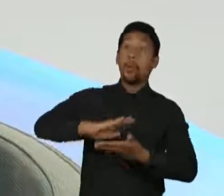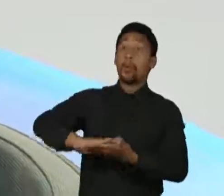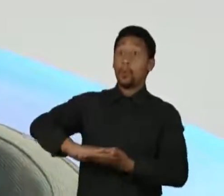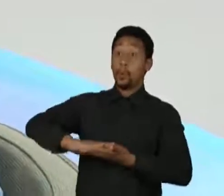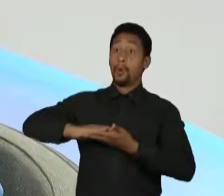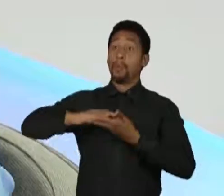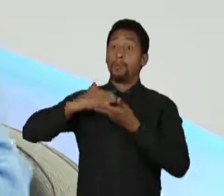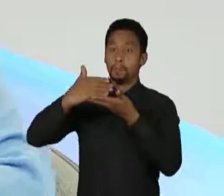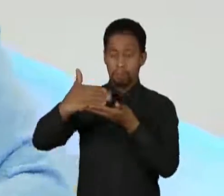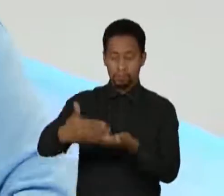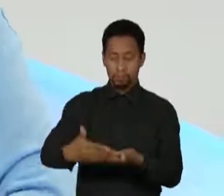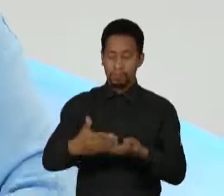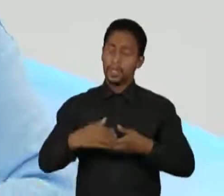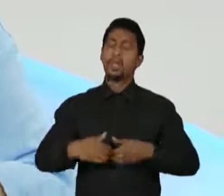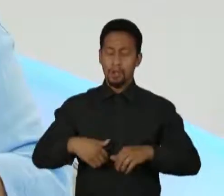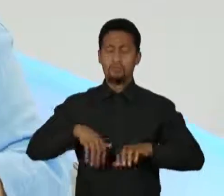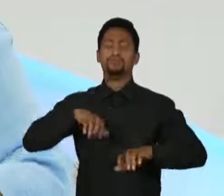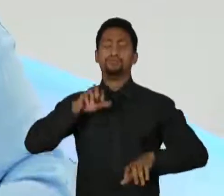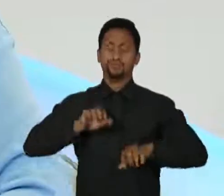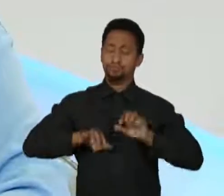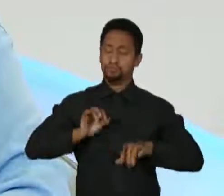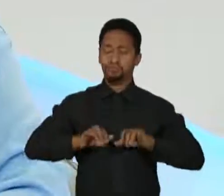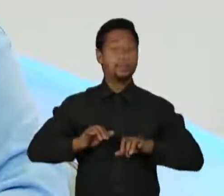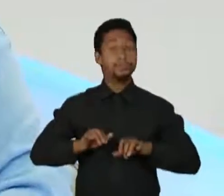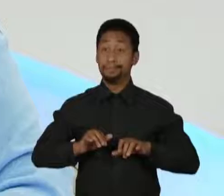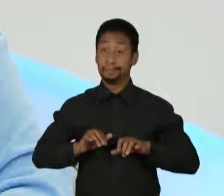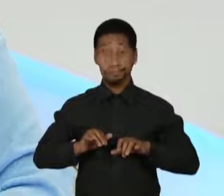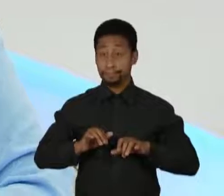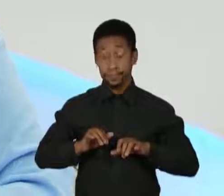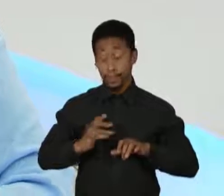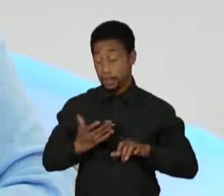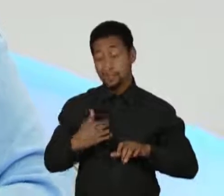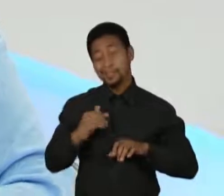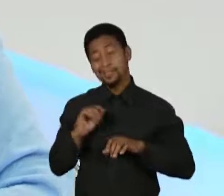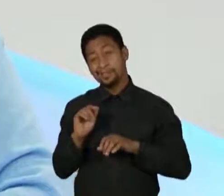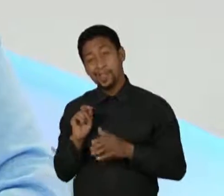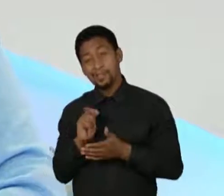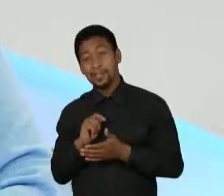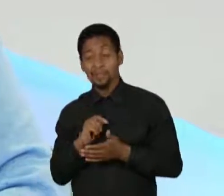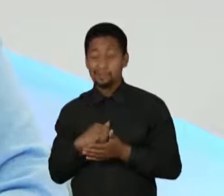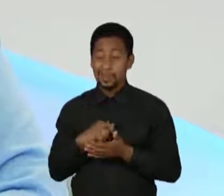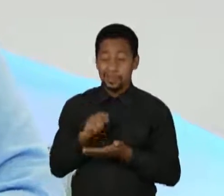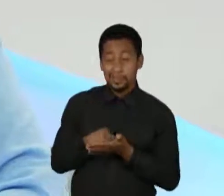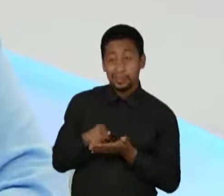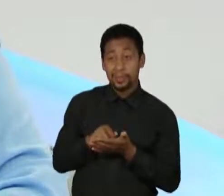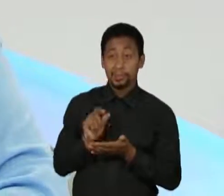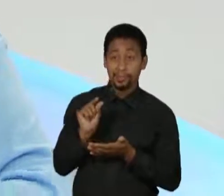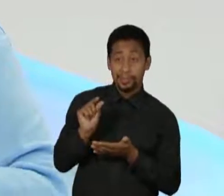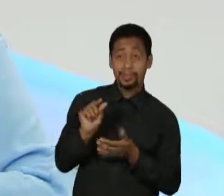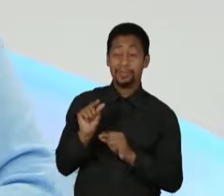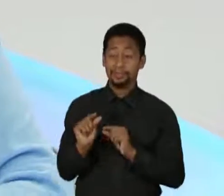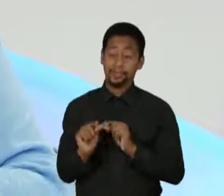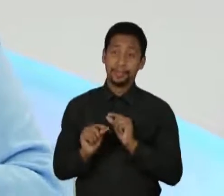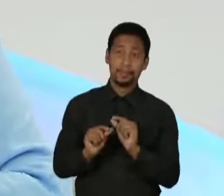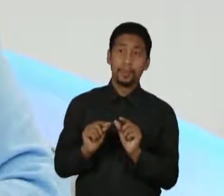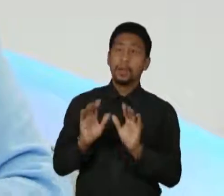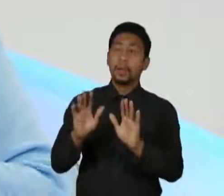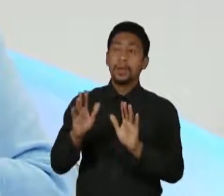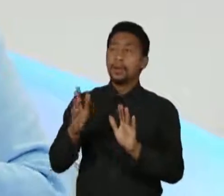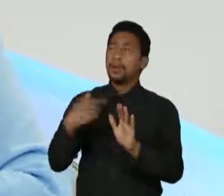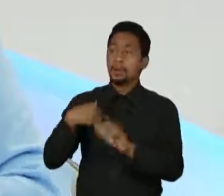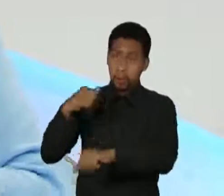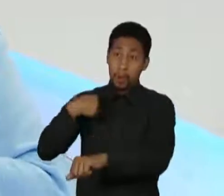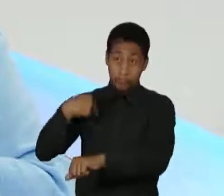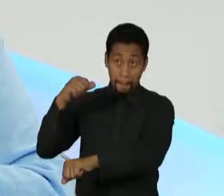e falei vou escrever então larguei aquilo mas é aquela história né Eu parei de escrever mas a história não